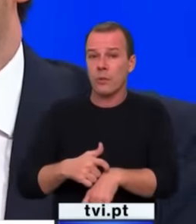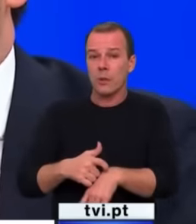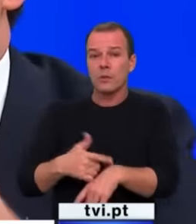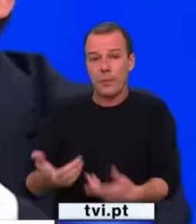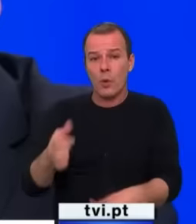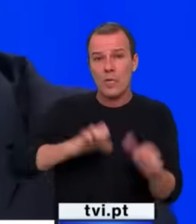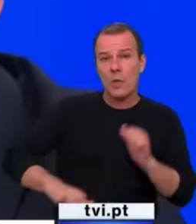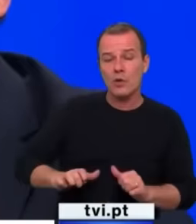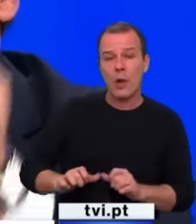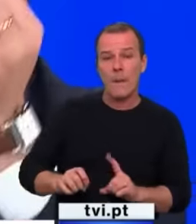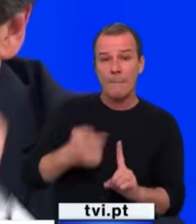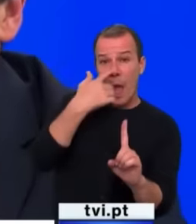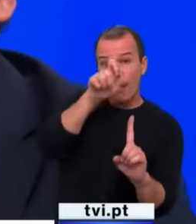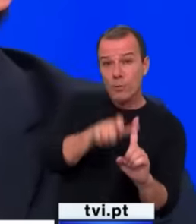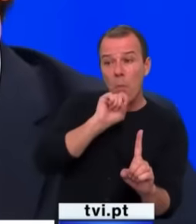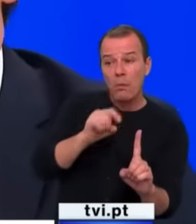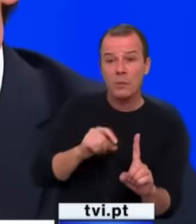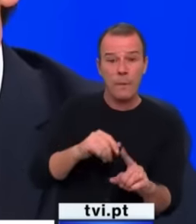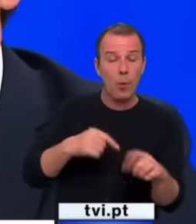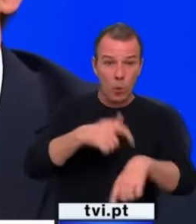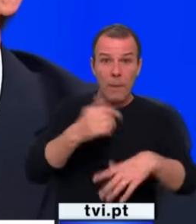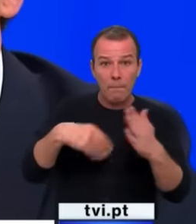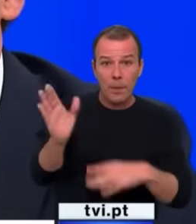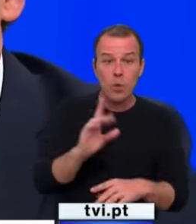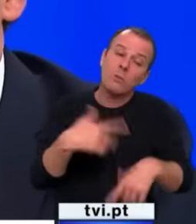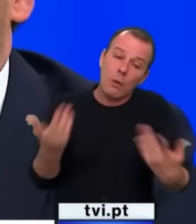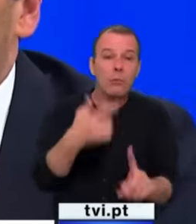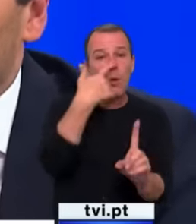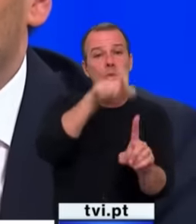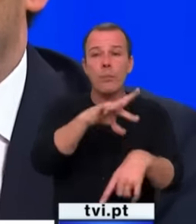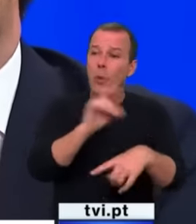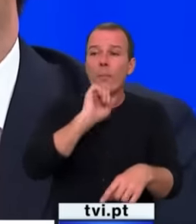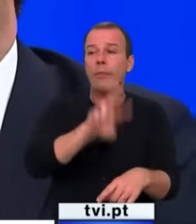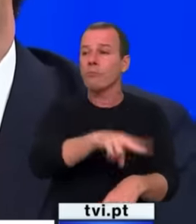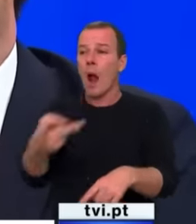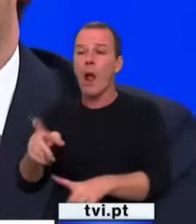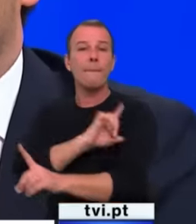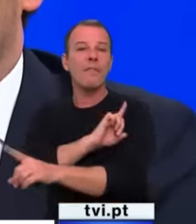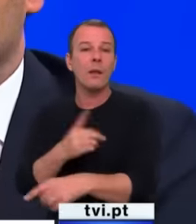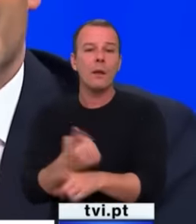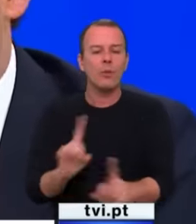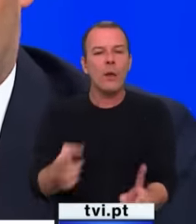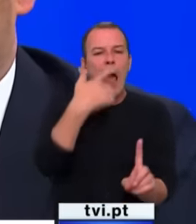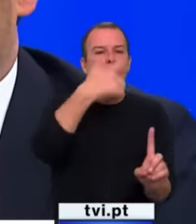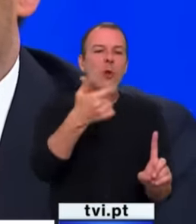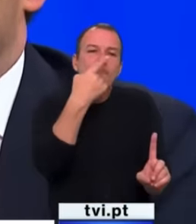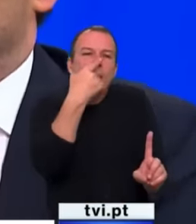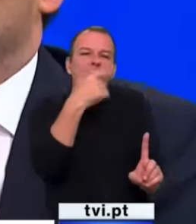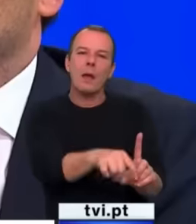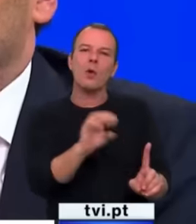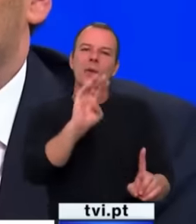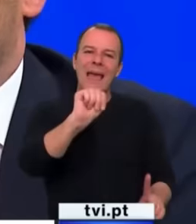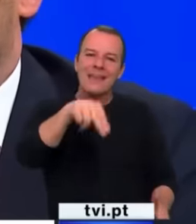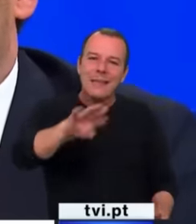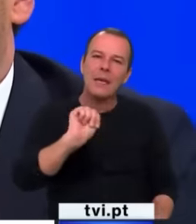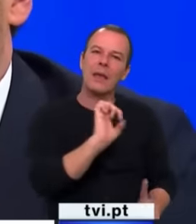cirurgia, o paciente já pode recorrer ao privado. Porque os pacientes preferem esperar no SNS, porque confiam no SNS. E aquilo que não tem